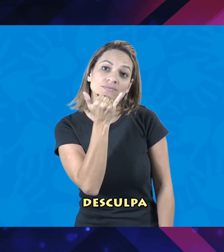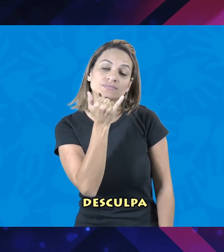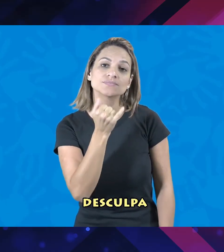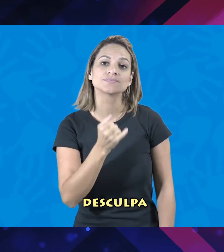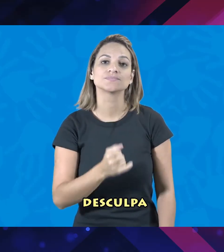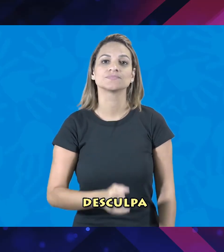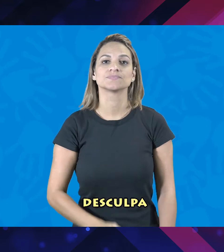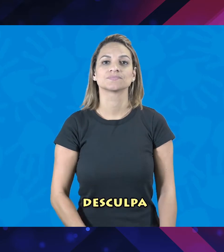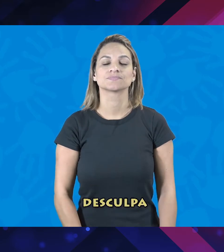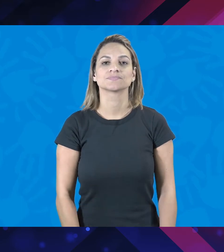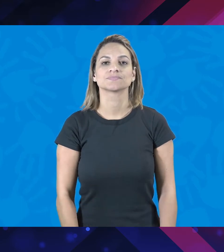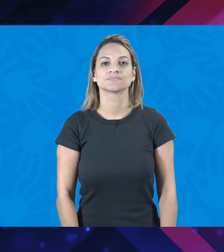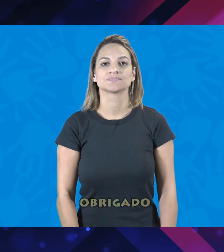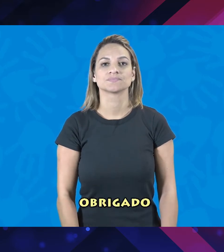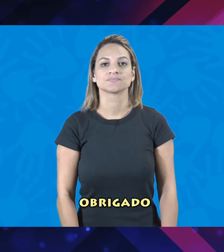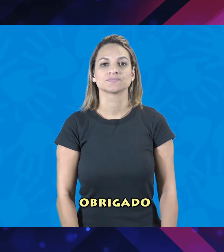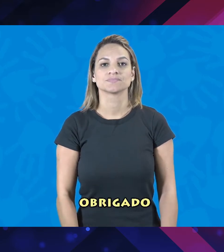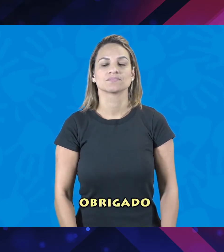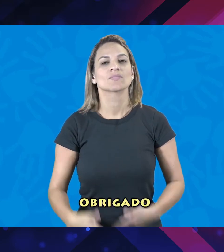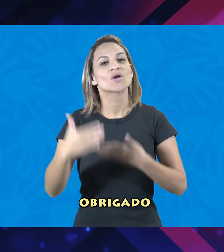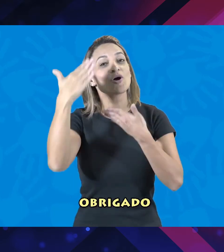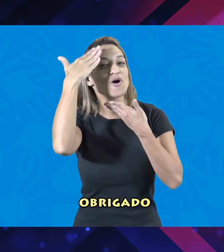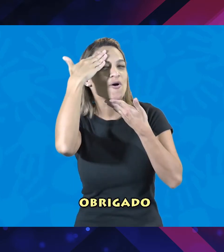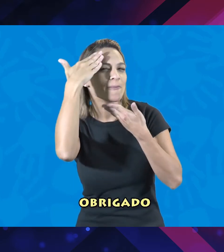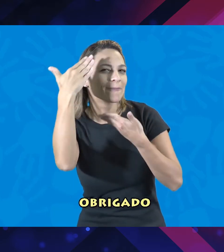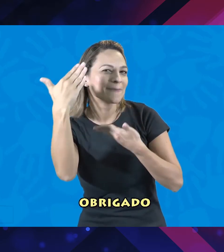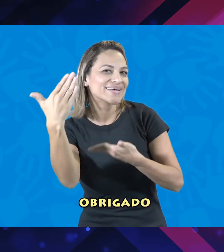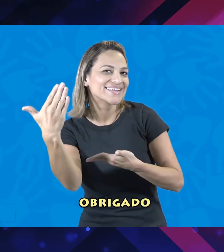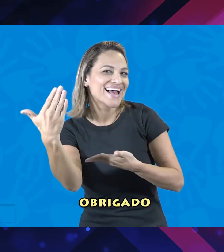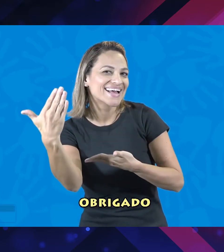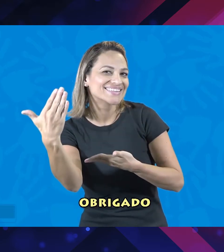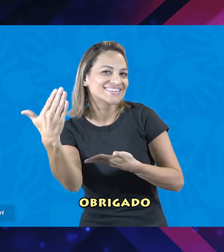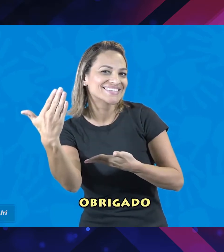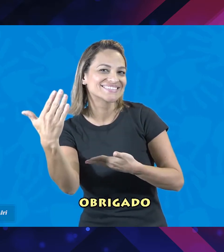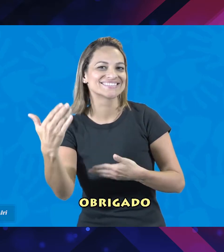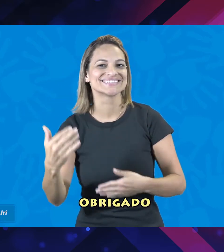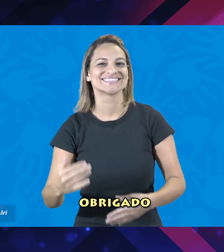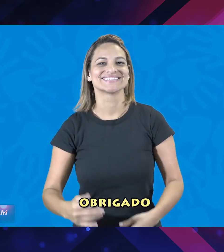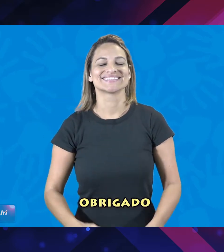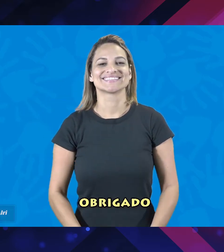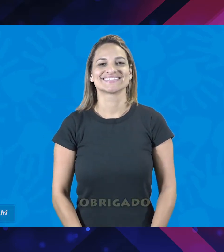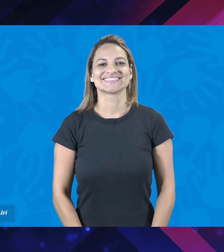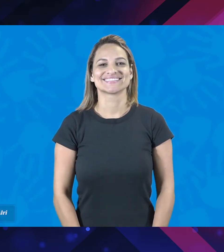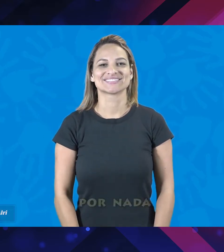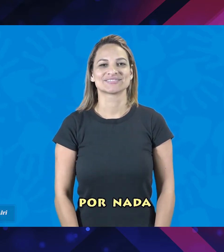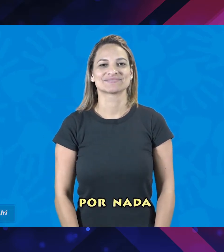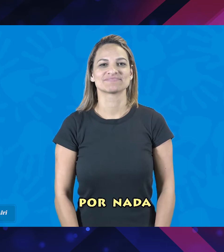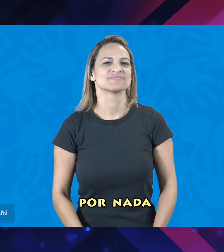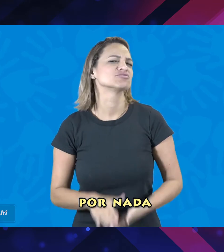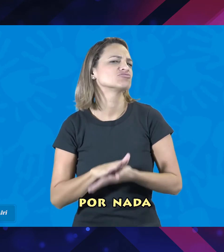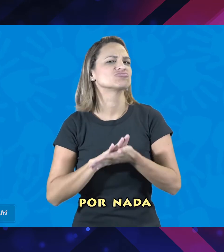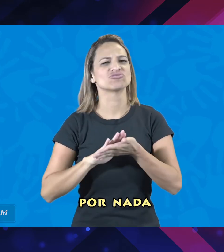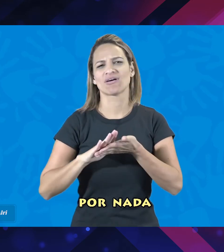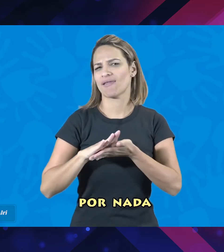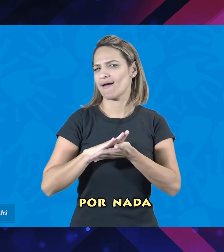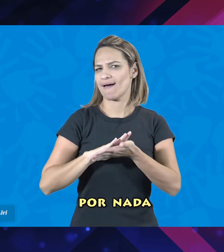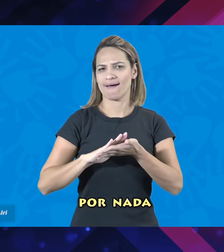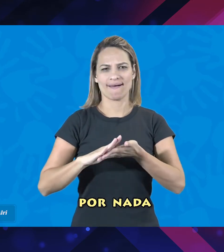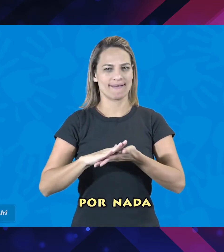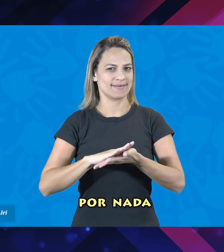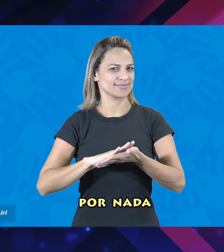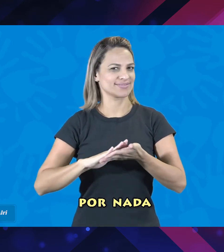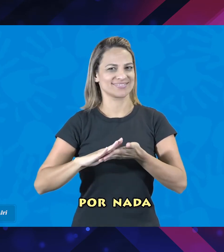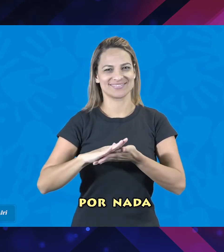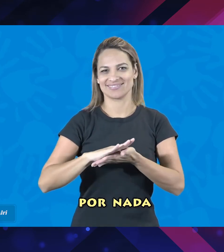Partiram também Já de uma Uma atividade normal De vocês Desde criança Mas E passaram a ser profissionalmente Também